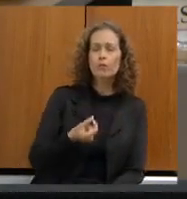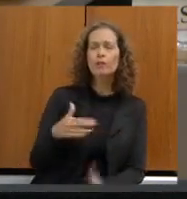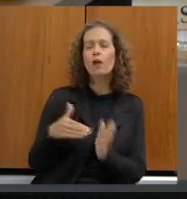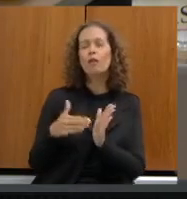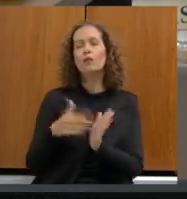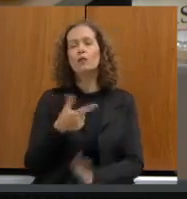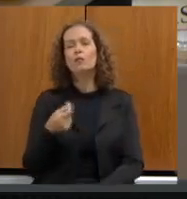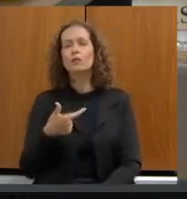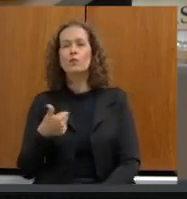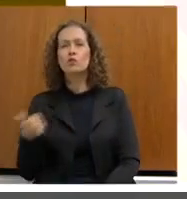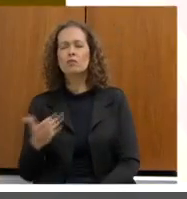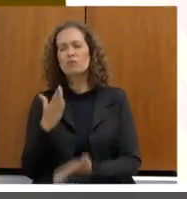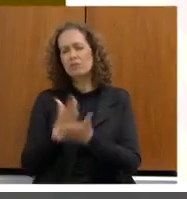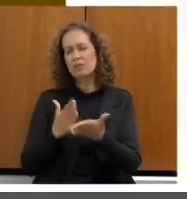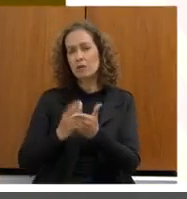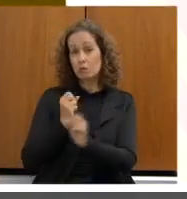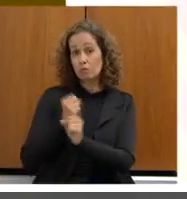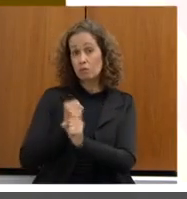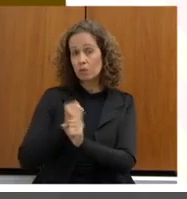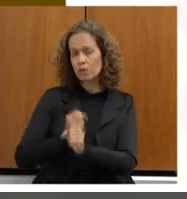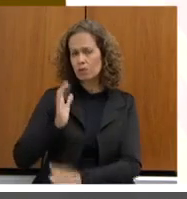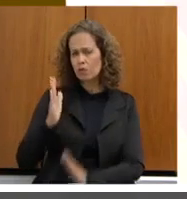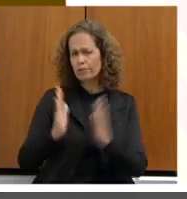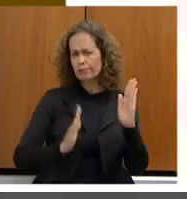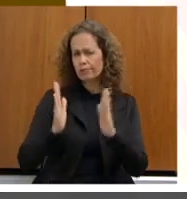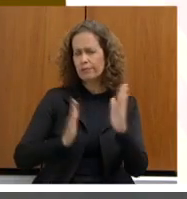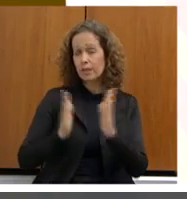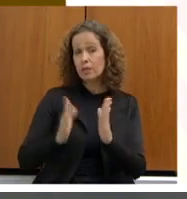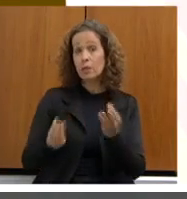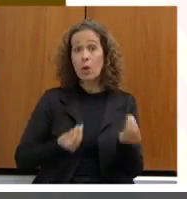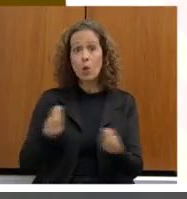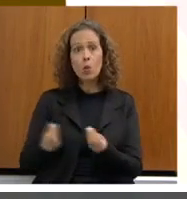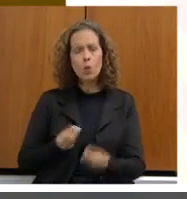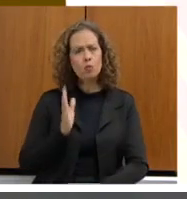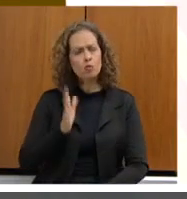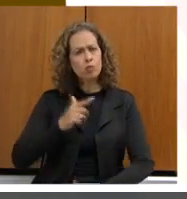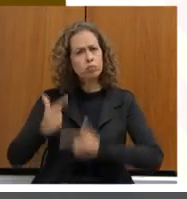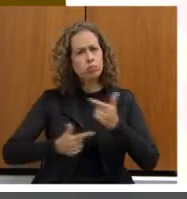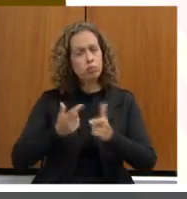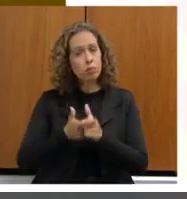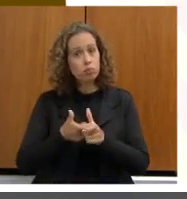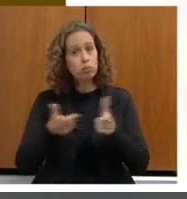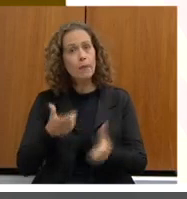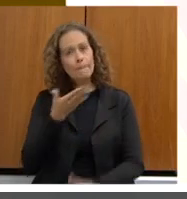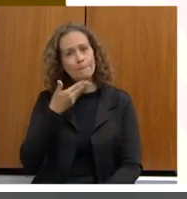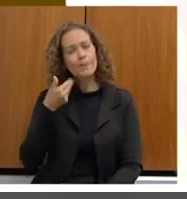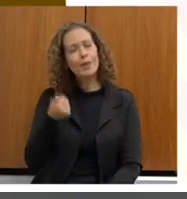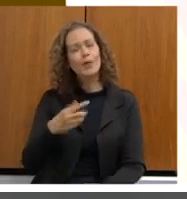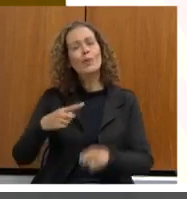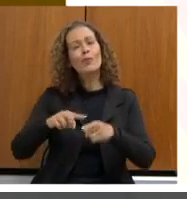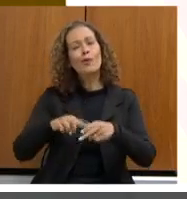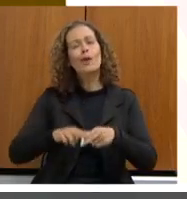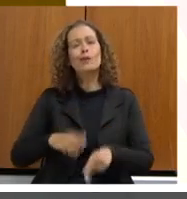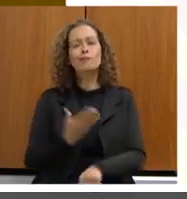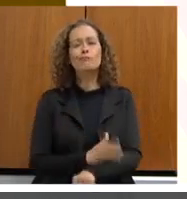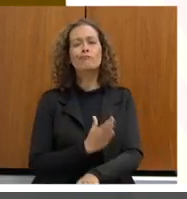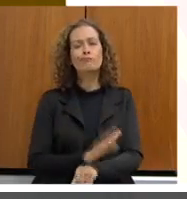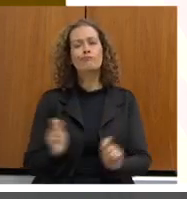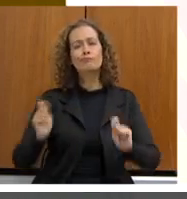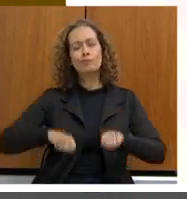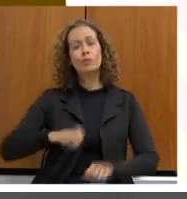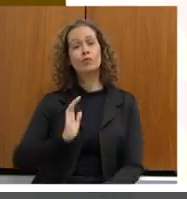agora na segunda metade do ano e vamos ver assim ó o tanto que já ampliando né junto também por causa daquela capacidade estão saindo